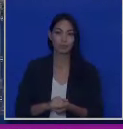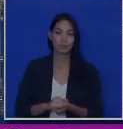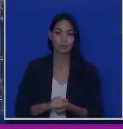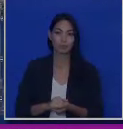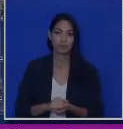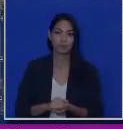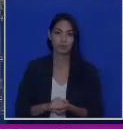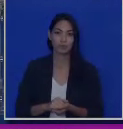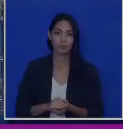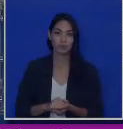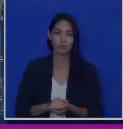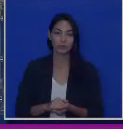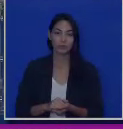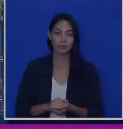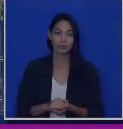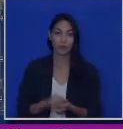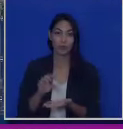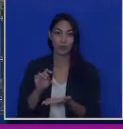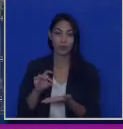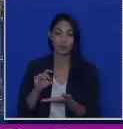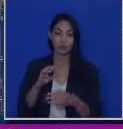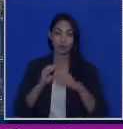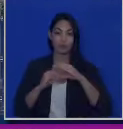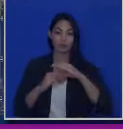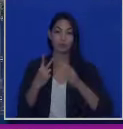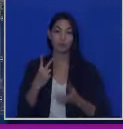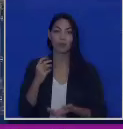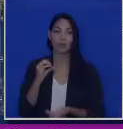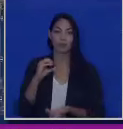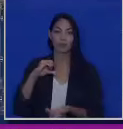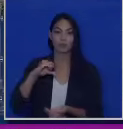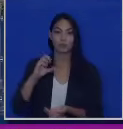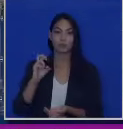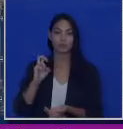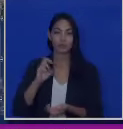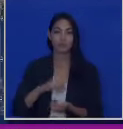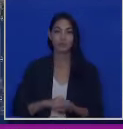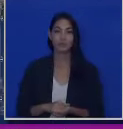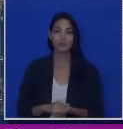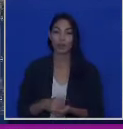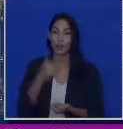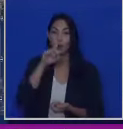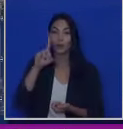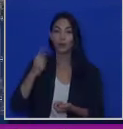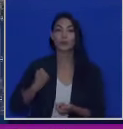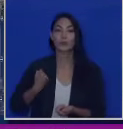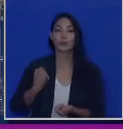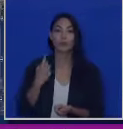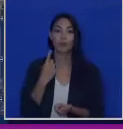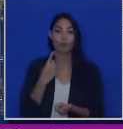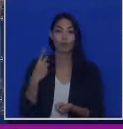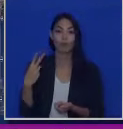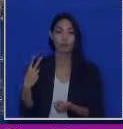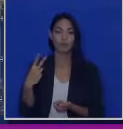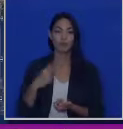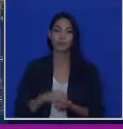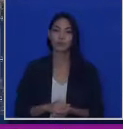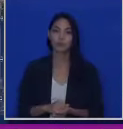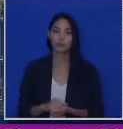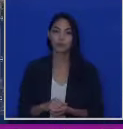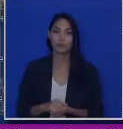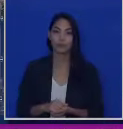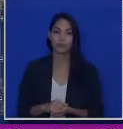15 dezenas da Loto Fácil, concurso 2095. Última bola sorteada, número 12. Bola